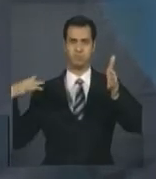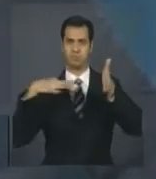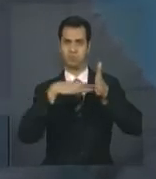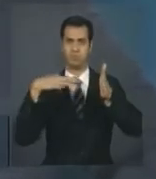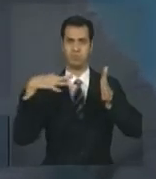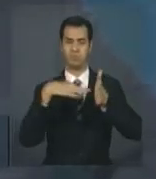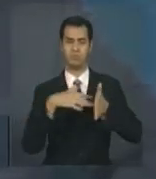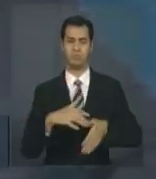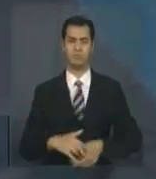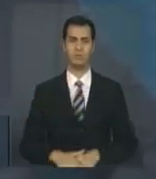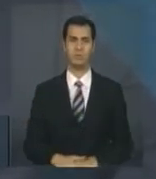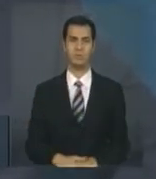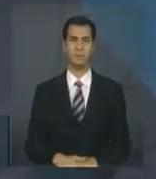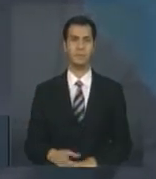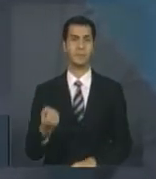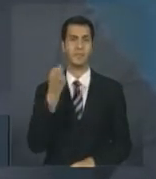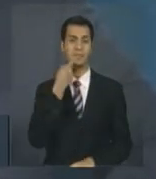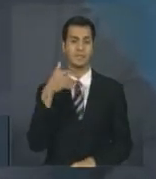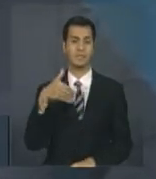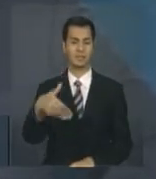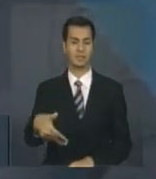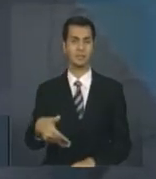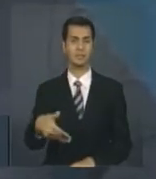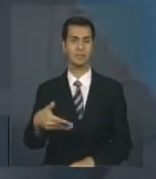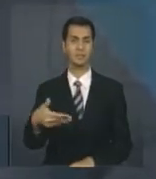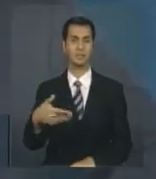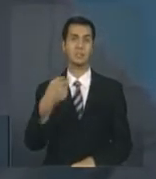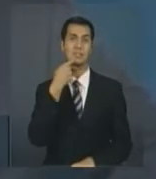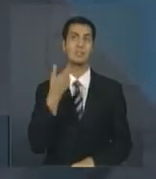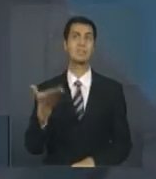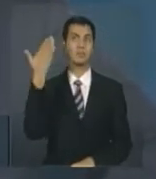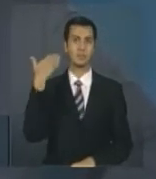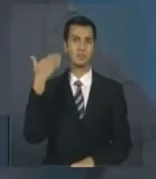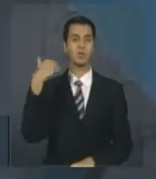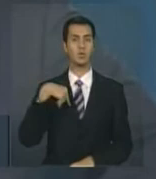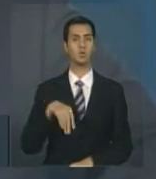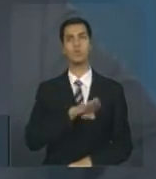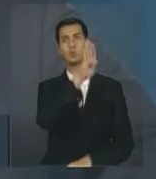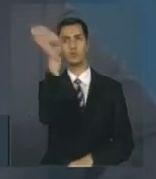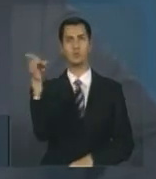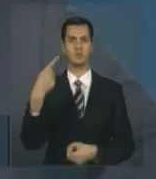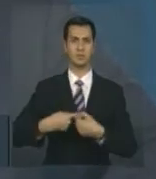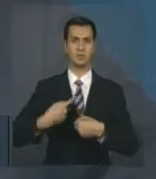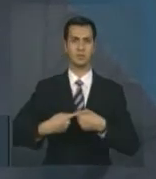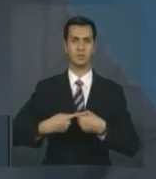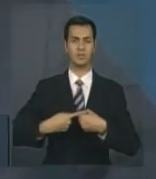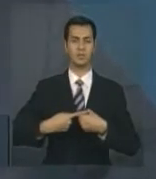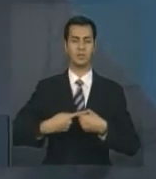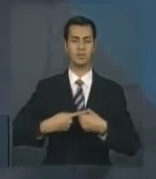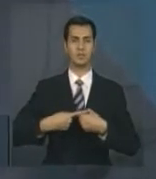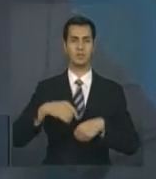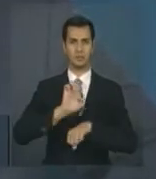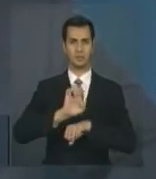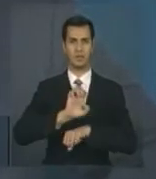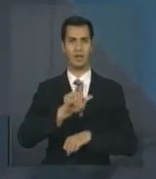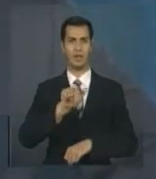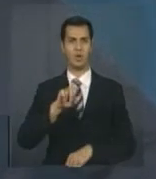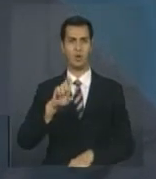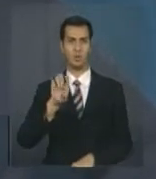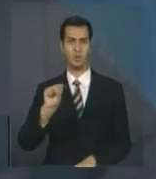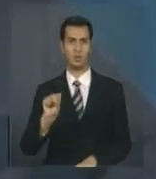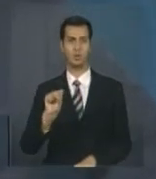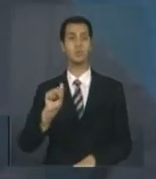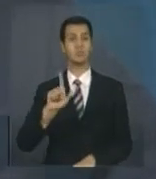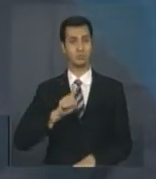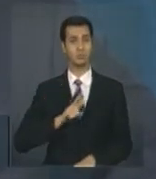Sexta-feira última, último dia de trabalho do ano, eu fui a Alagoas para liberar recursos,